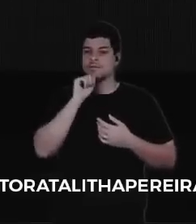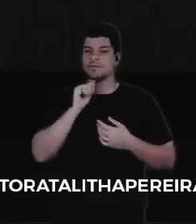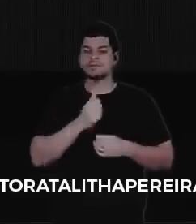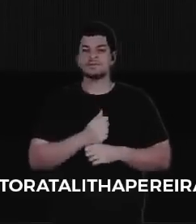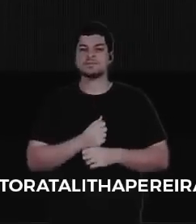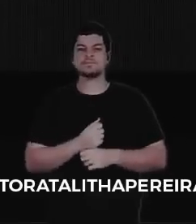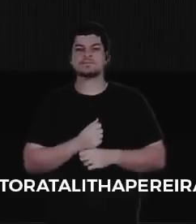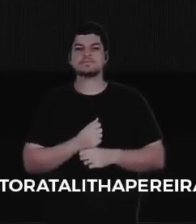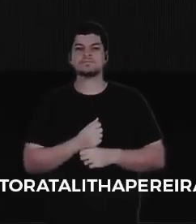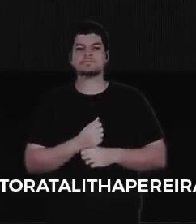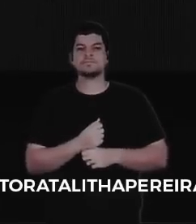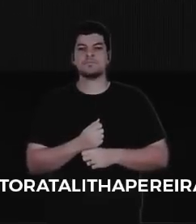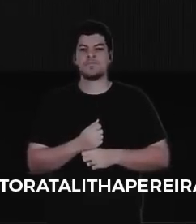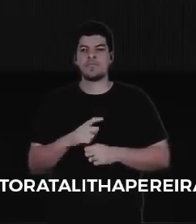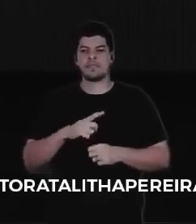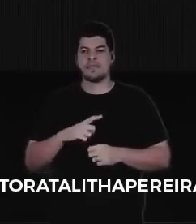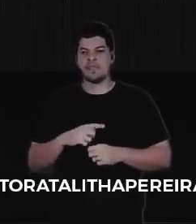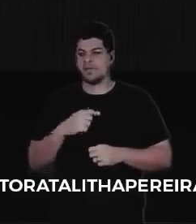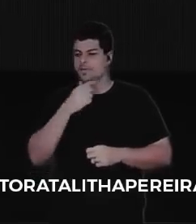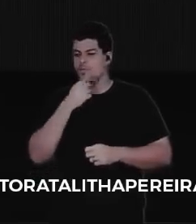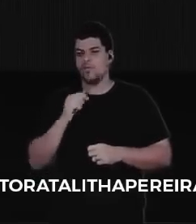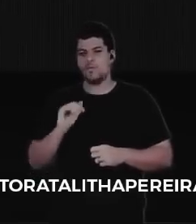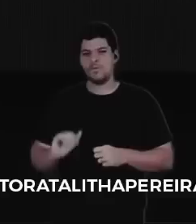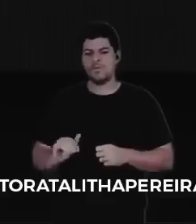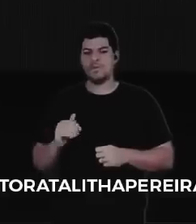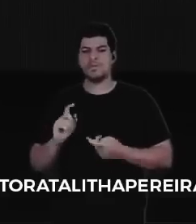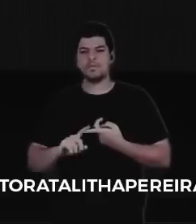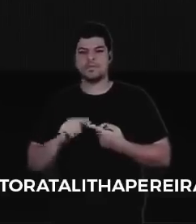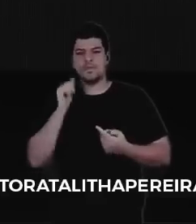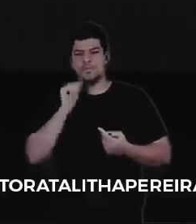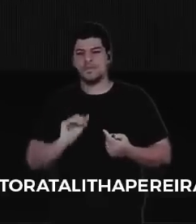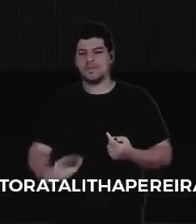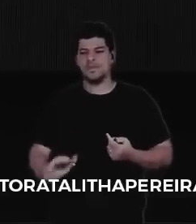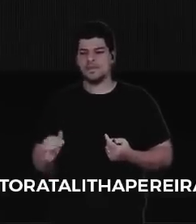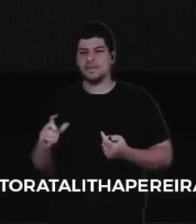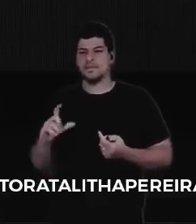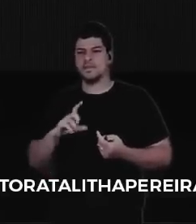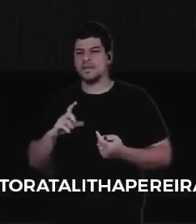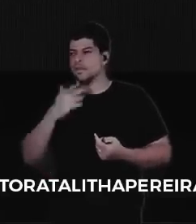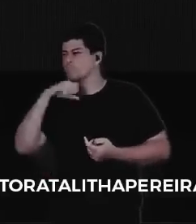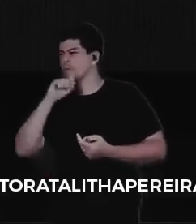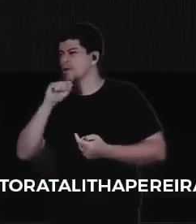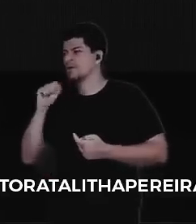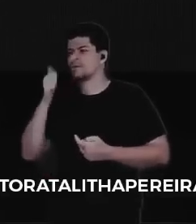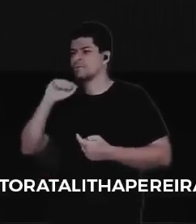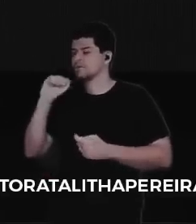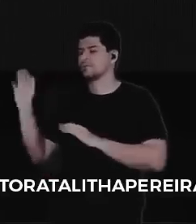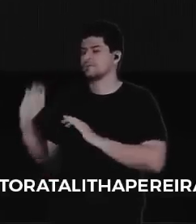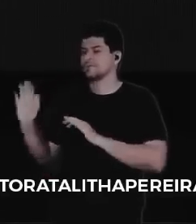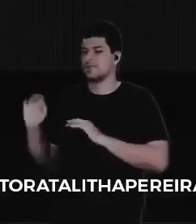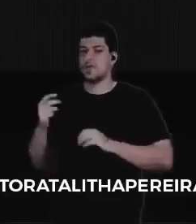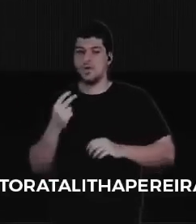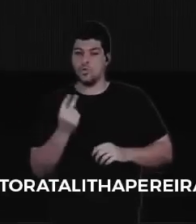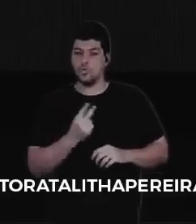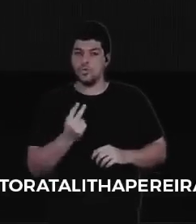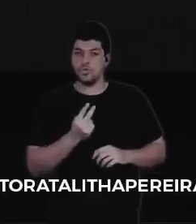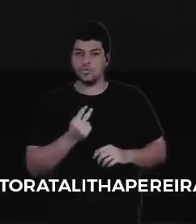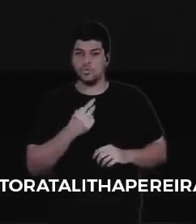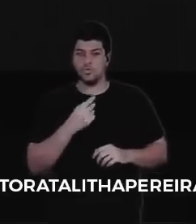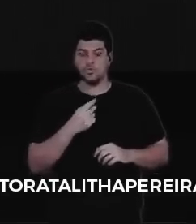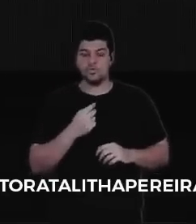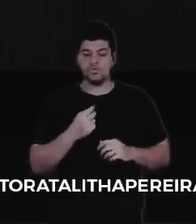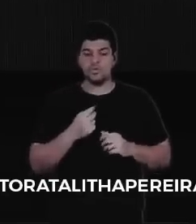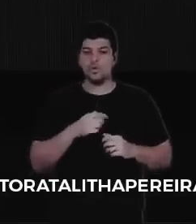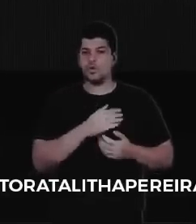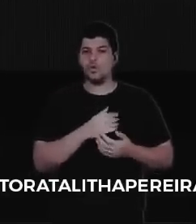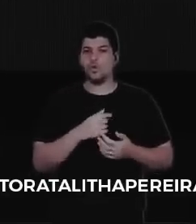pais. E a menina começou a chorar. O irmão dela a